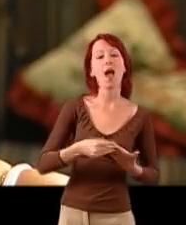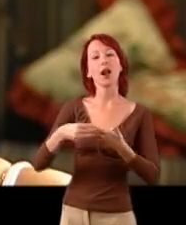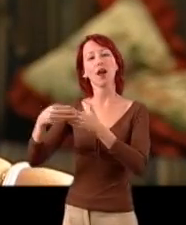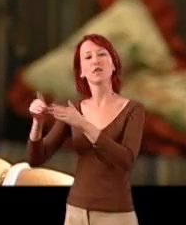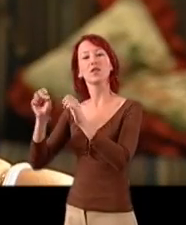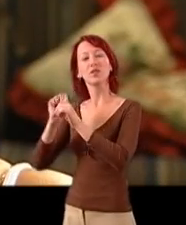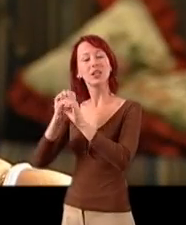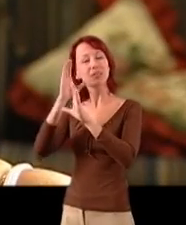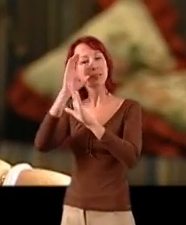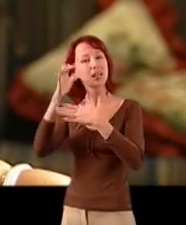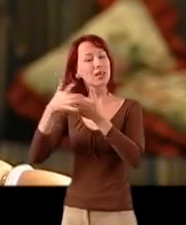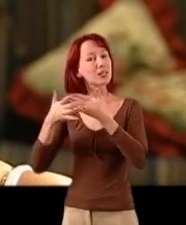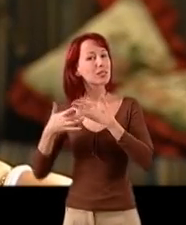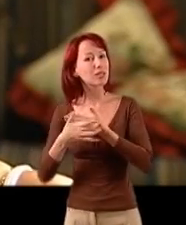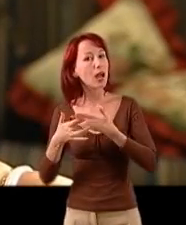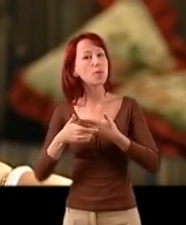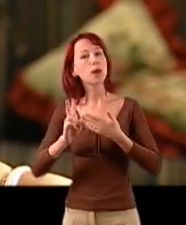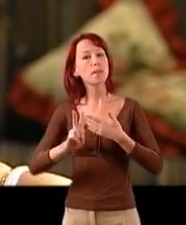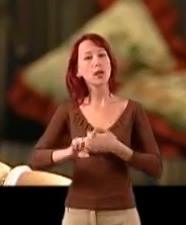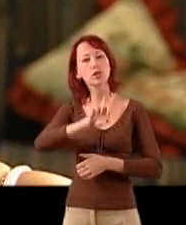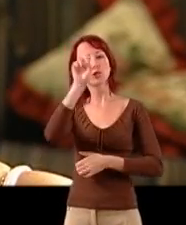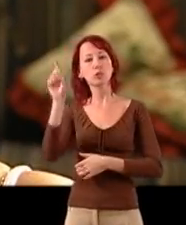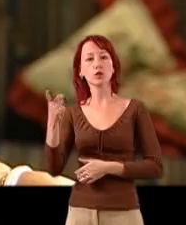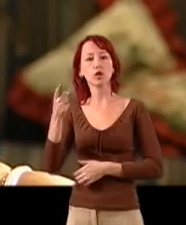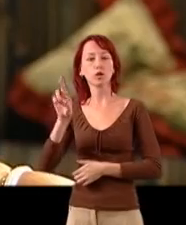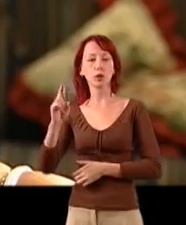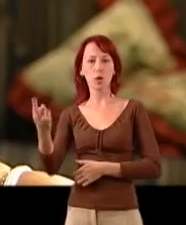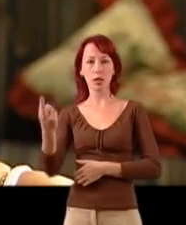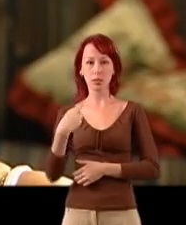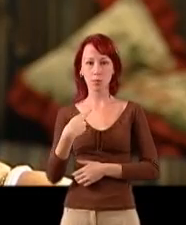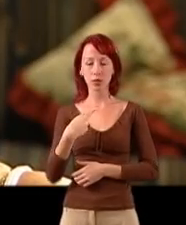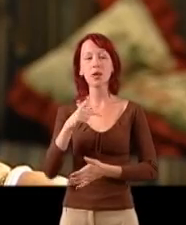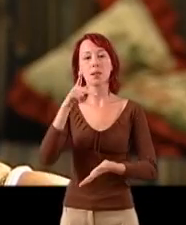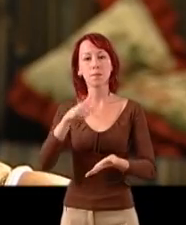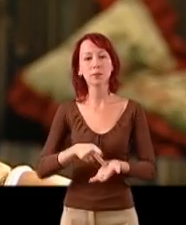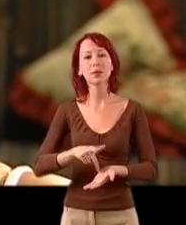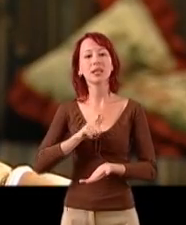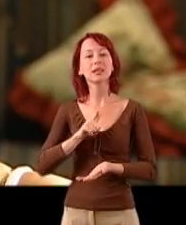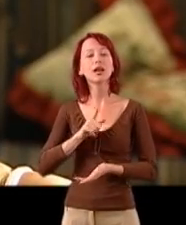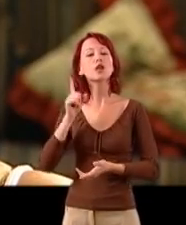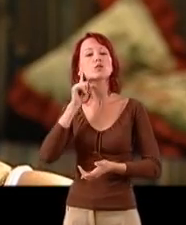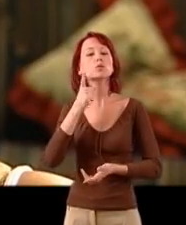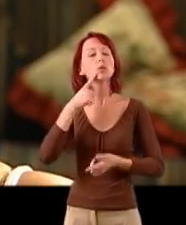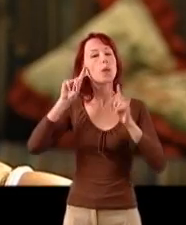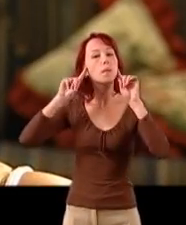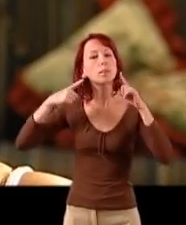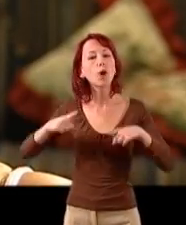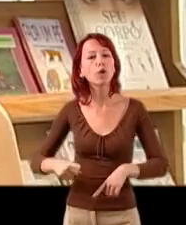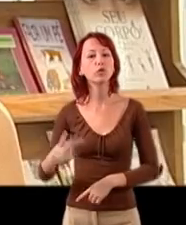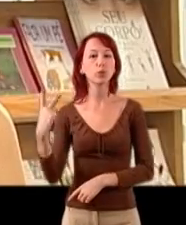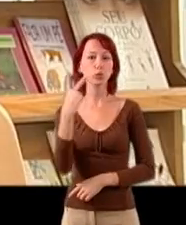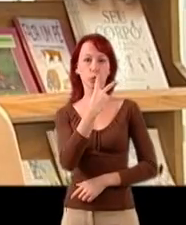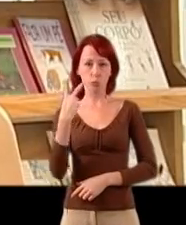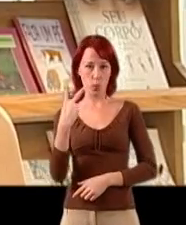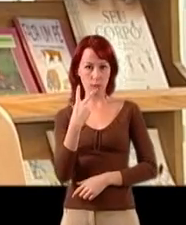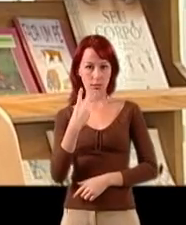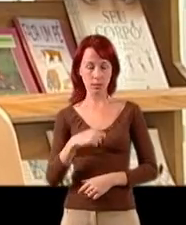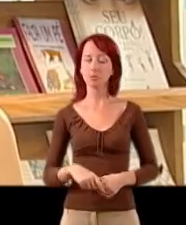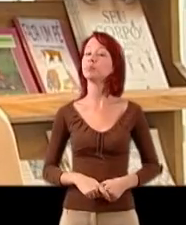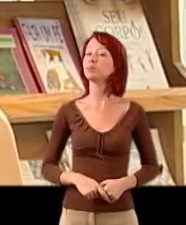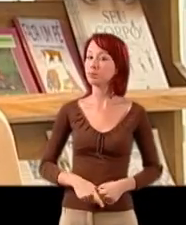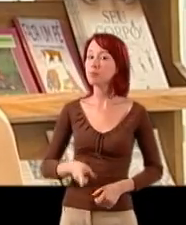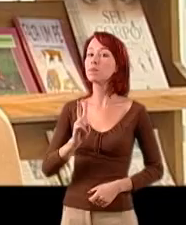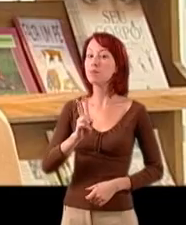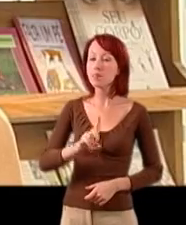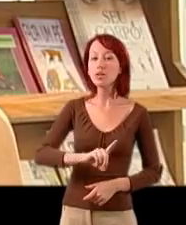dele, que no mesmo dia eu recebi o resultado, aí constatou que ele tinha perda profunda nos dois ouvidos. Nós recebemos na